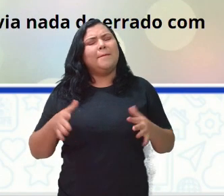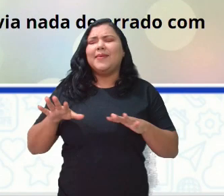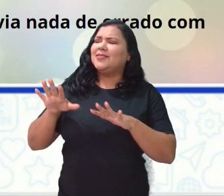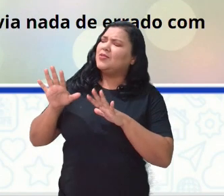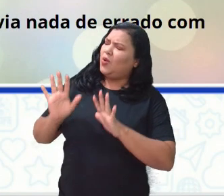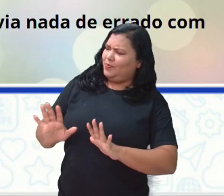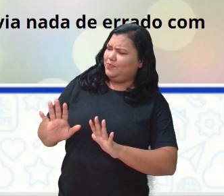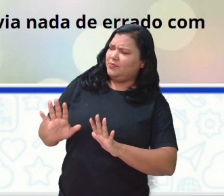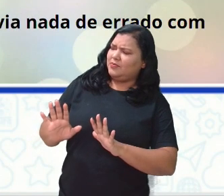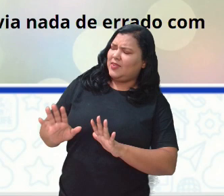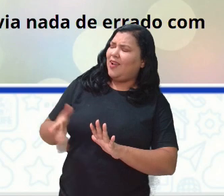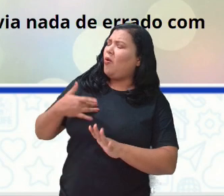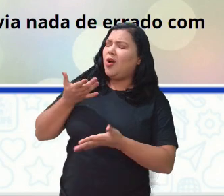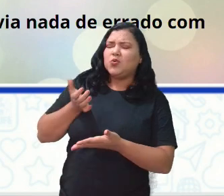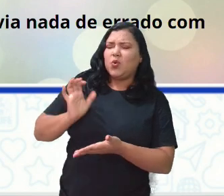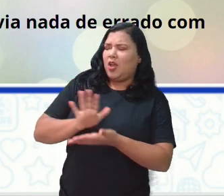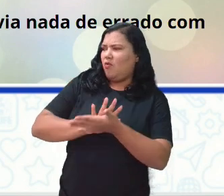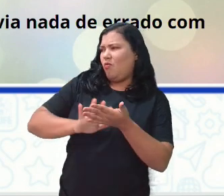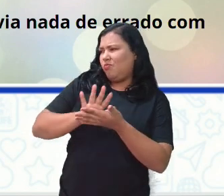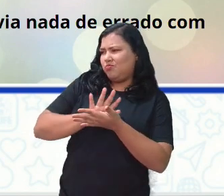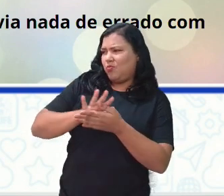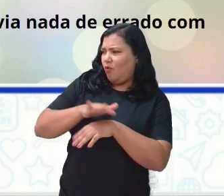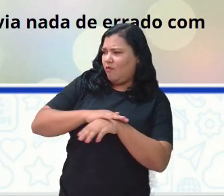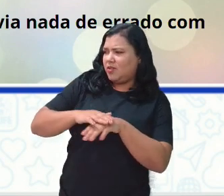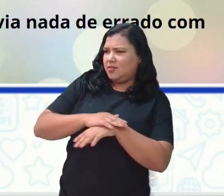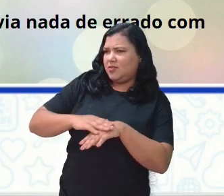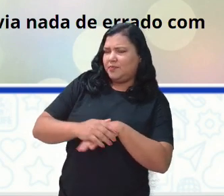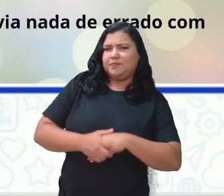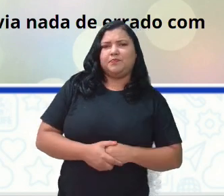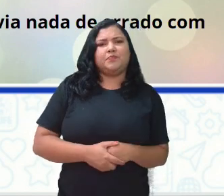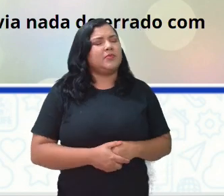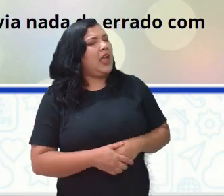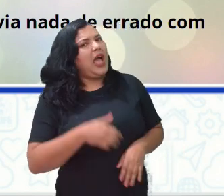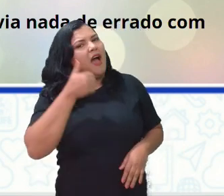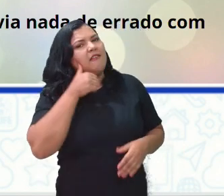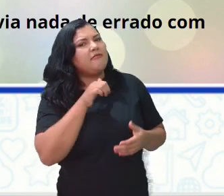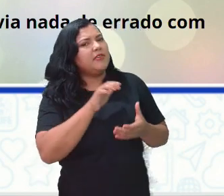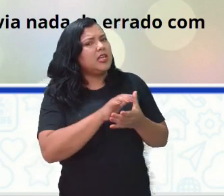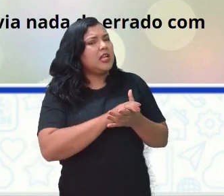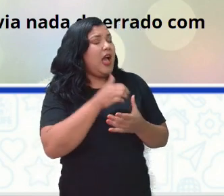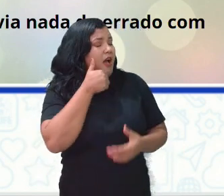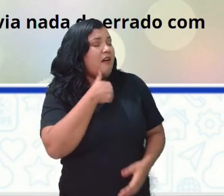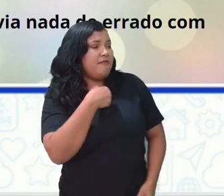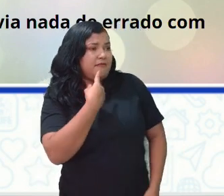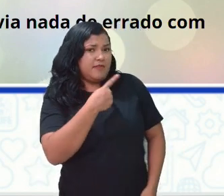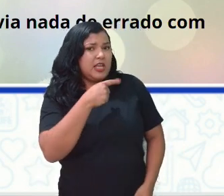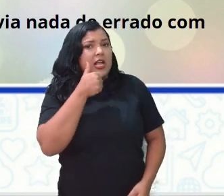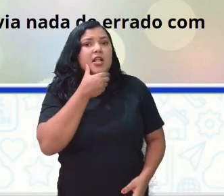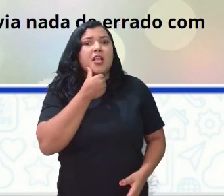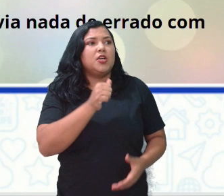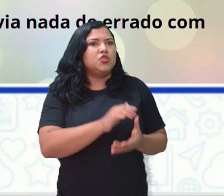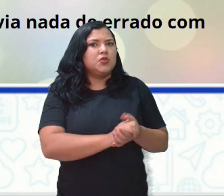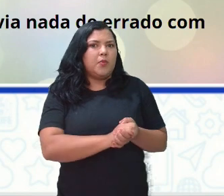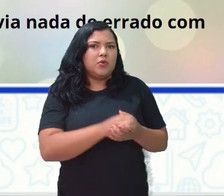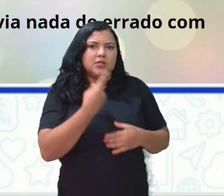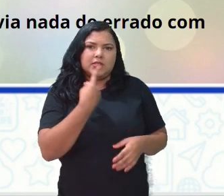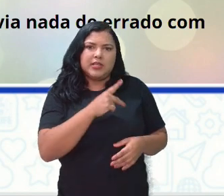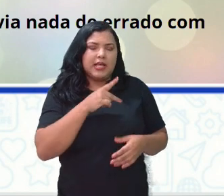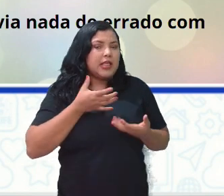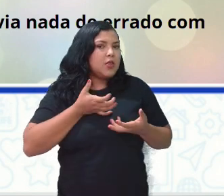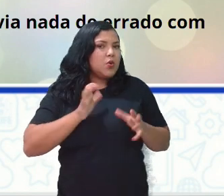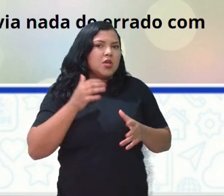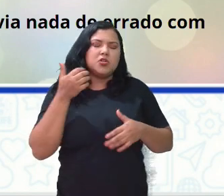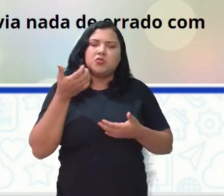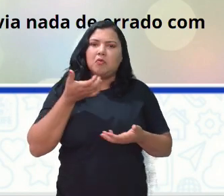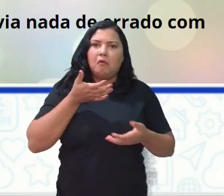filha, chega, não quero mais conversar, você não é mais meu pai. A mulher e a filha saíram de casa, ele perdeu todos os clientes.